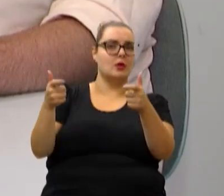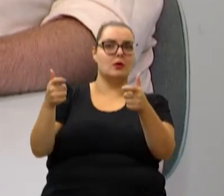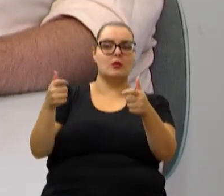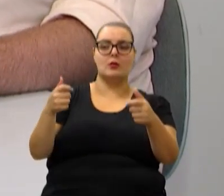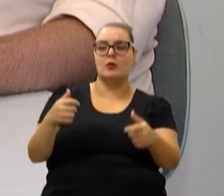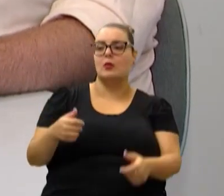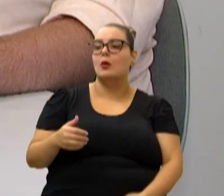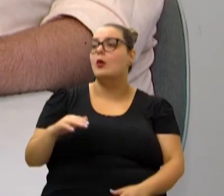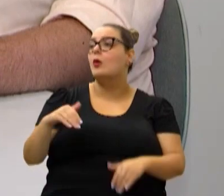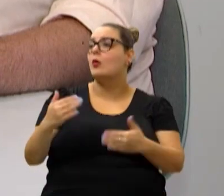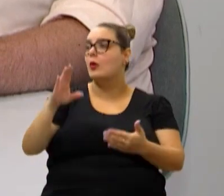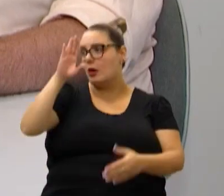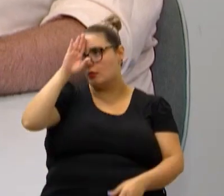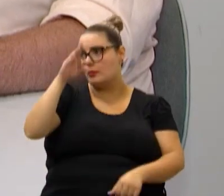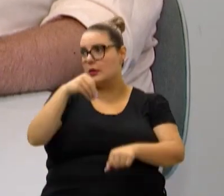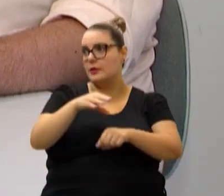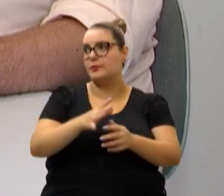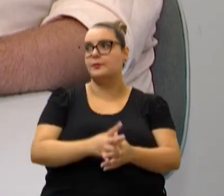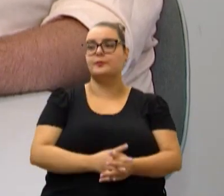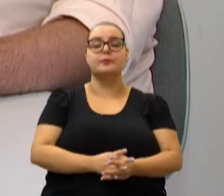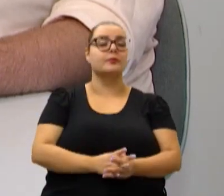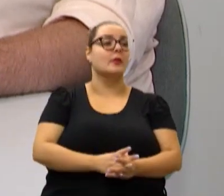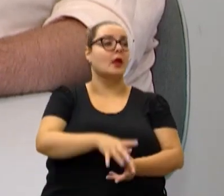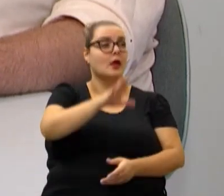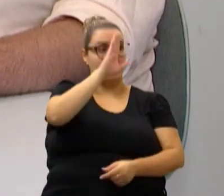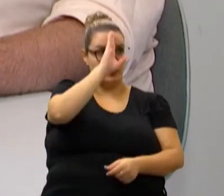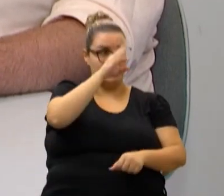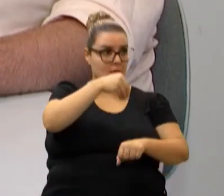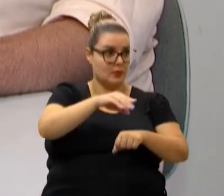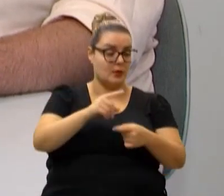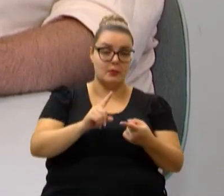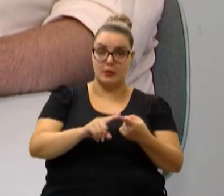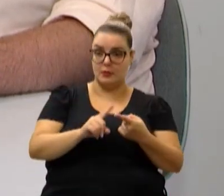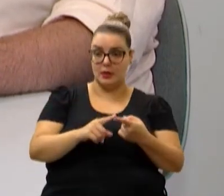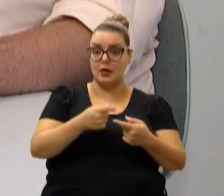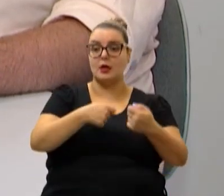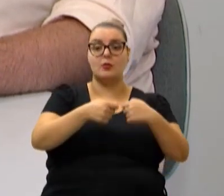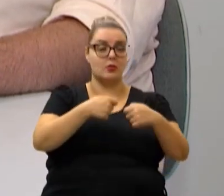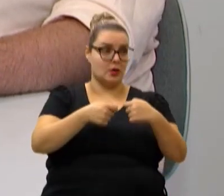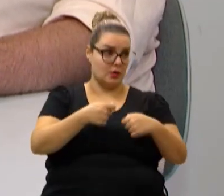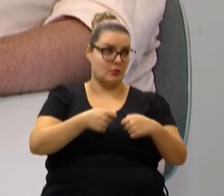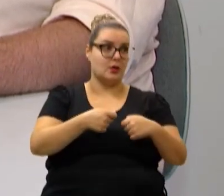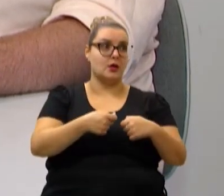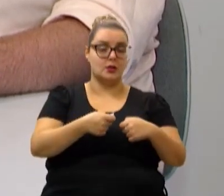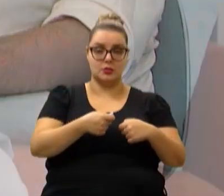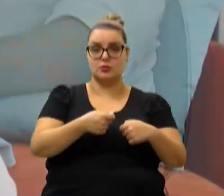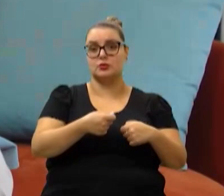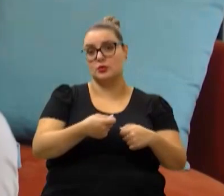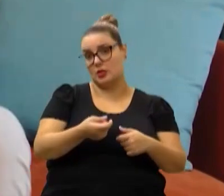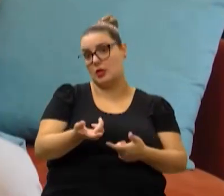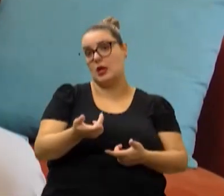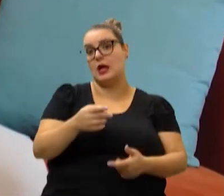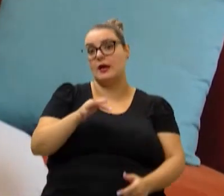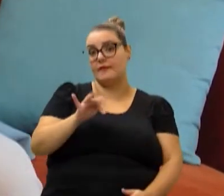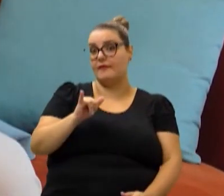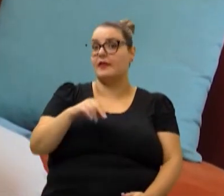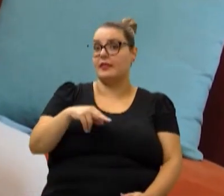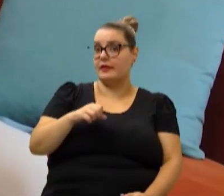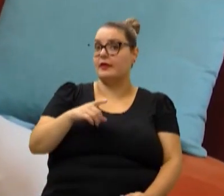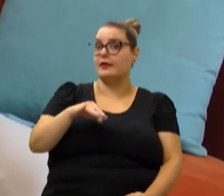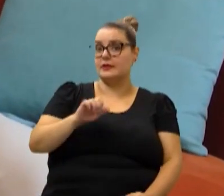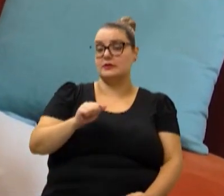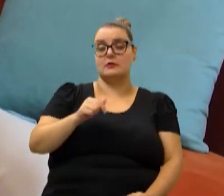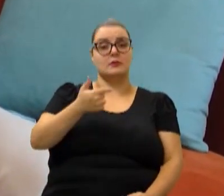pontuação alta ou aumentá-la, qual que é a principal dica, professor? A principal dica, primeiro ponto, administrar bem as suas finanças para que você